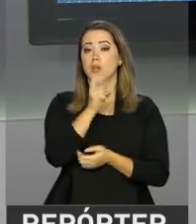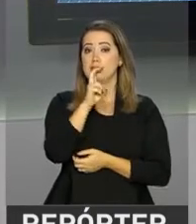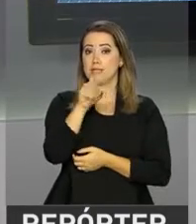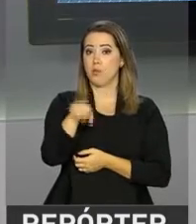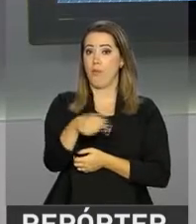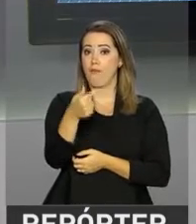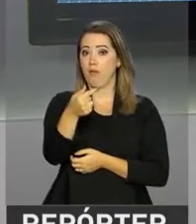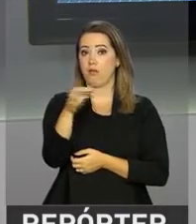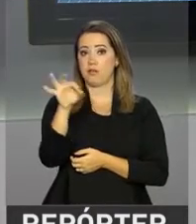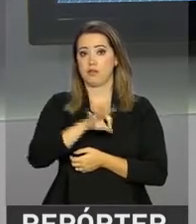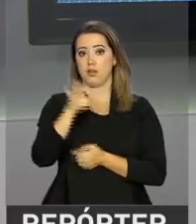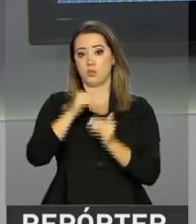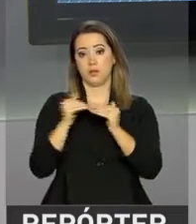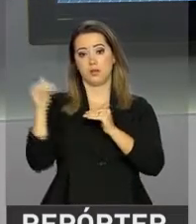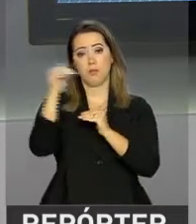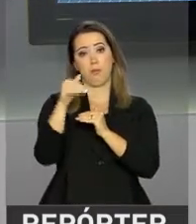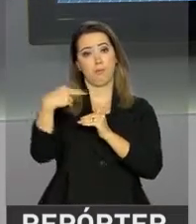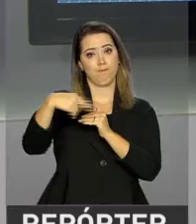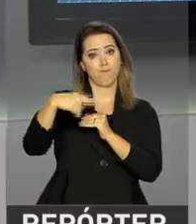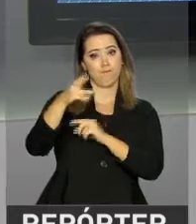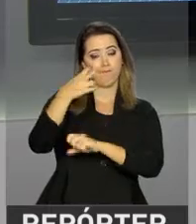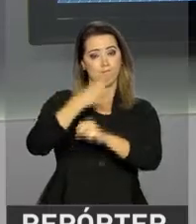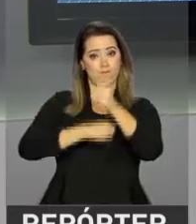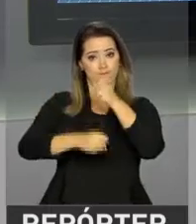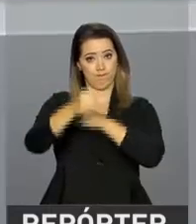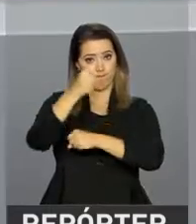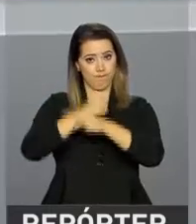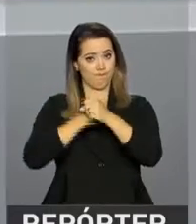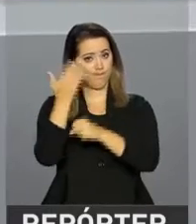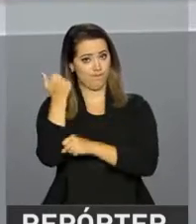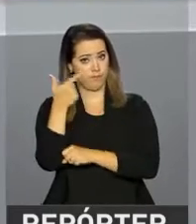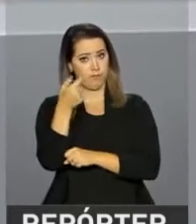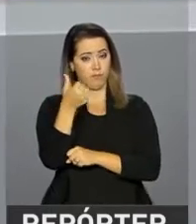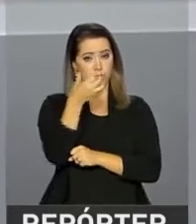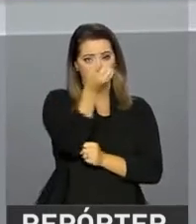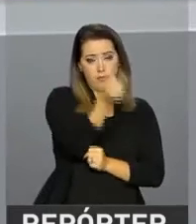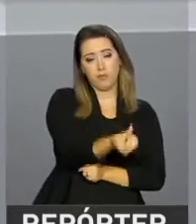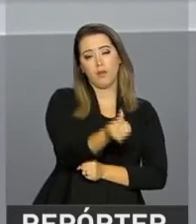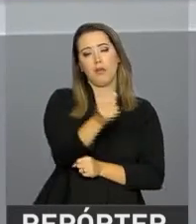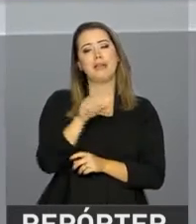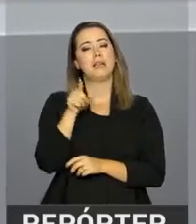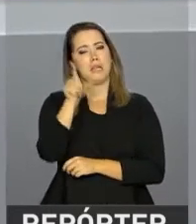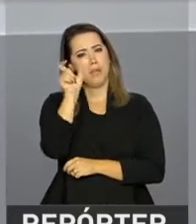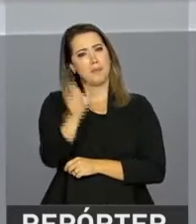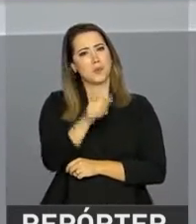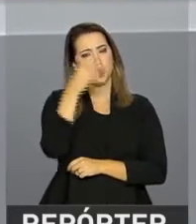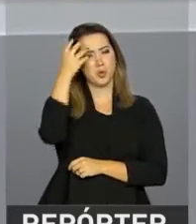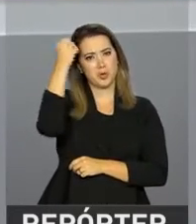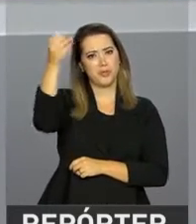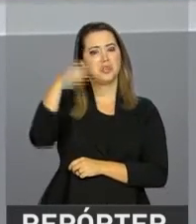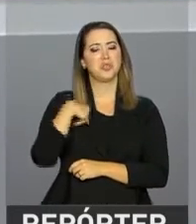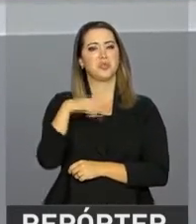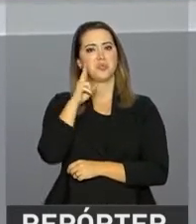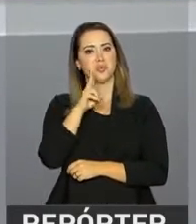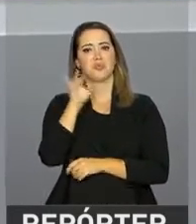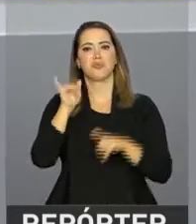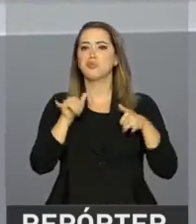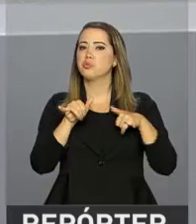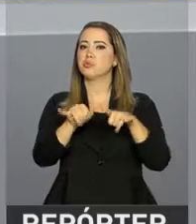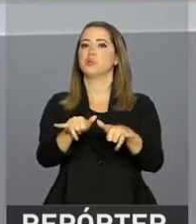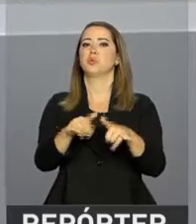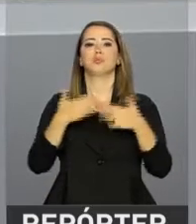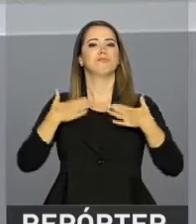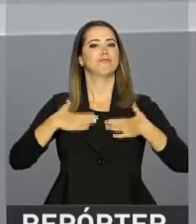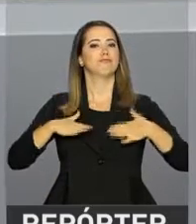em relação a novembro de 2016 e quem viajou na virada do ano encontrou tranqüilidade nos aeroportos do